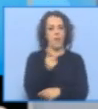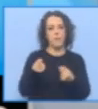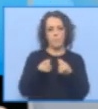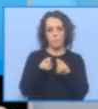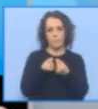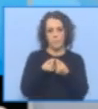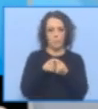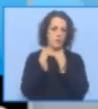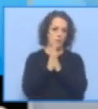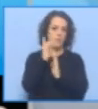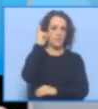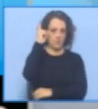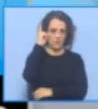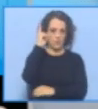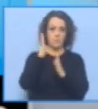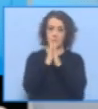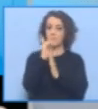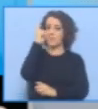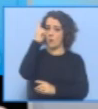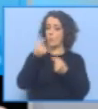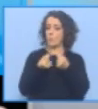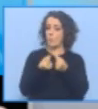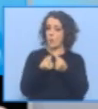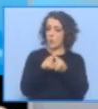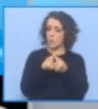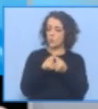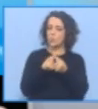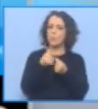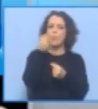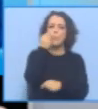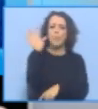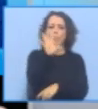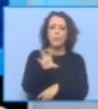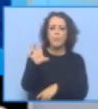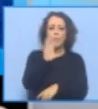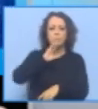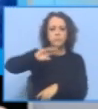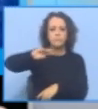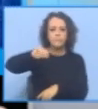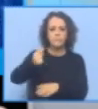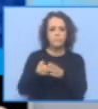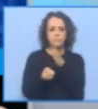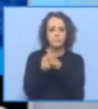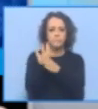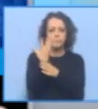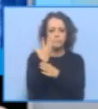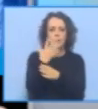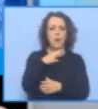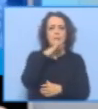proximidade de Deus. Portanto, proximidade também no modo como nasceu, no lugar onde nasceu, no contexto onde nasceu, foi numa